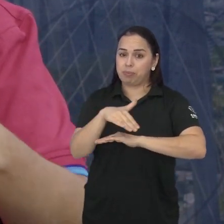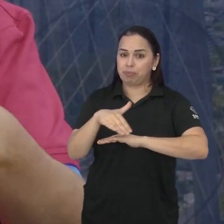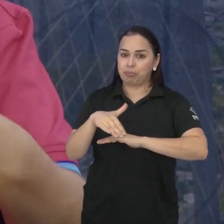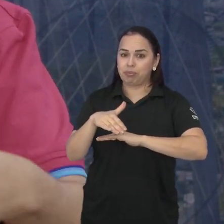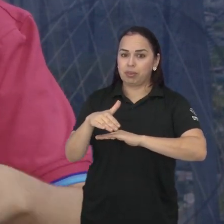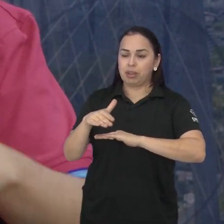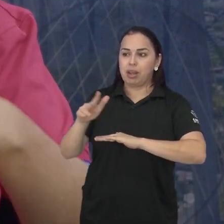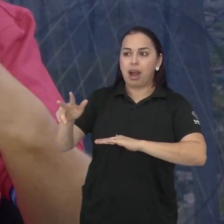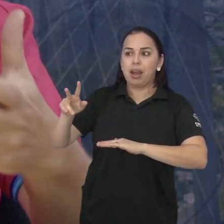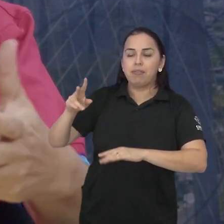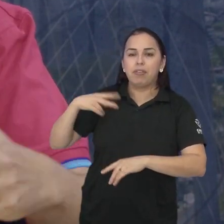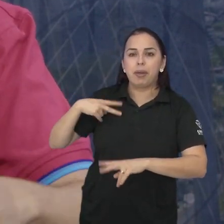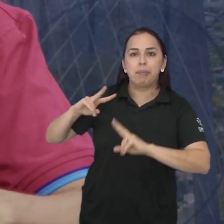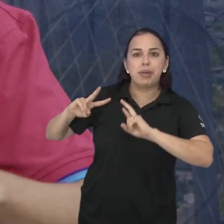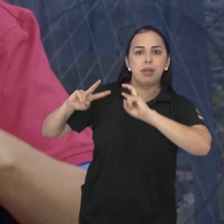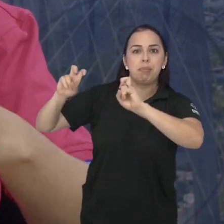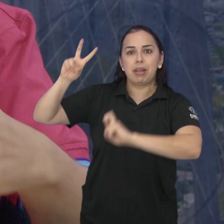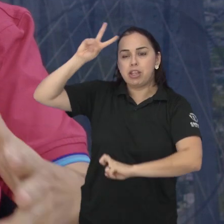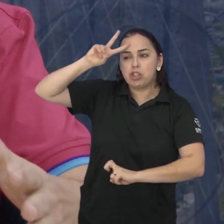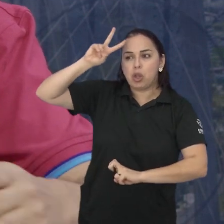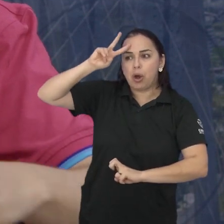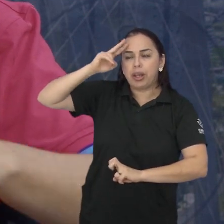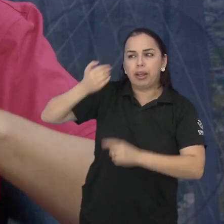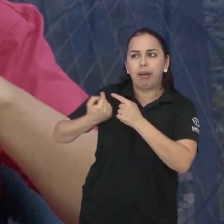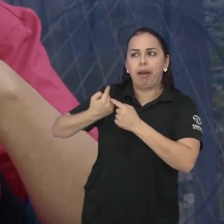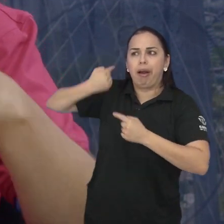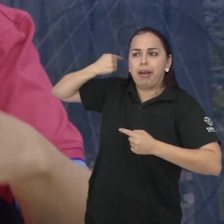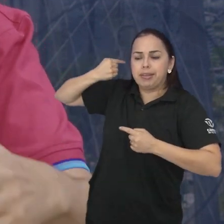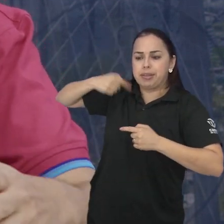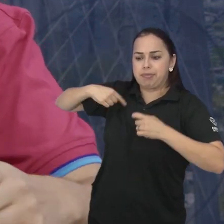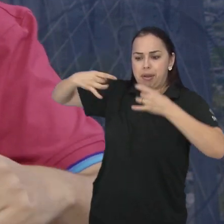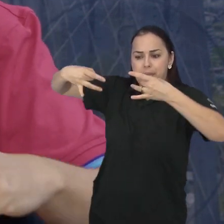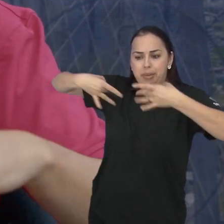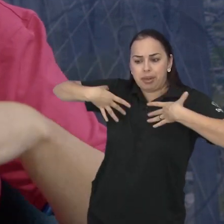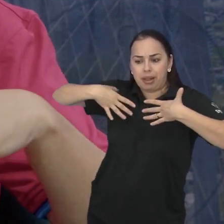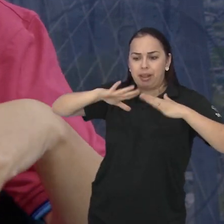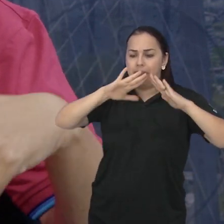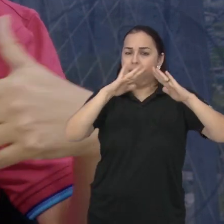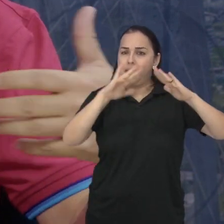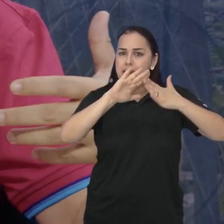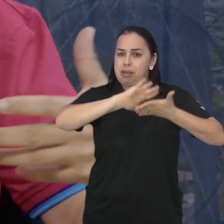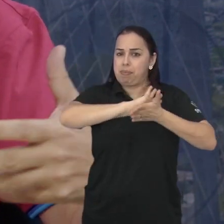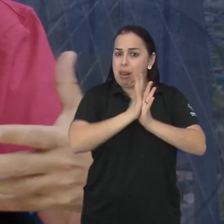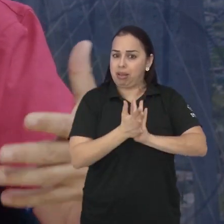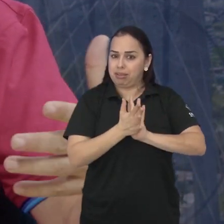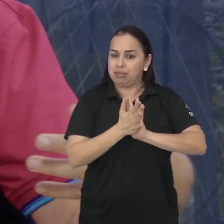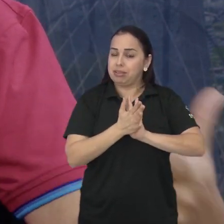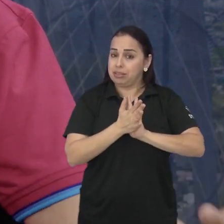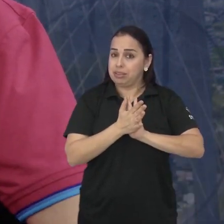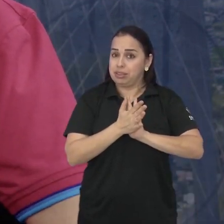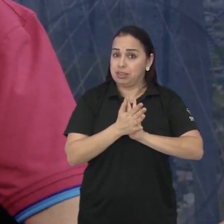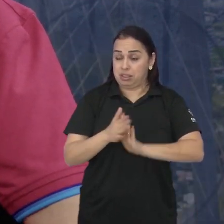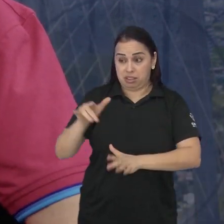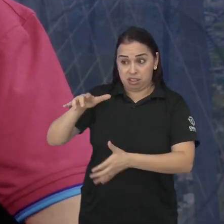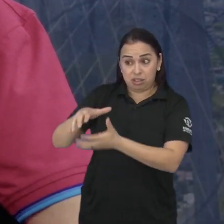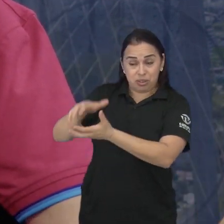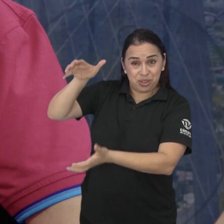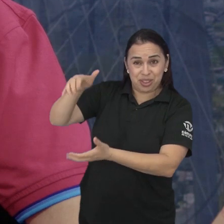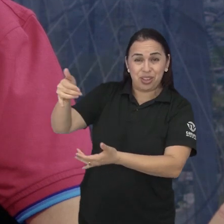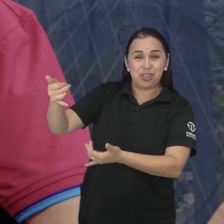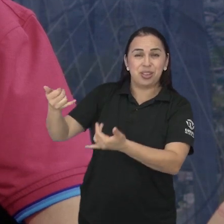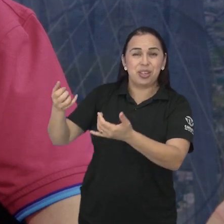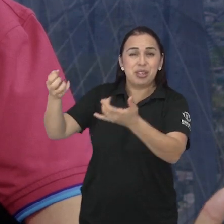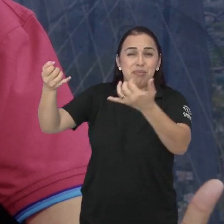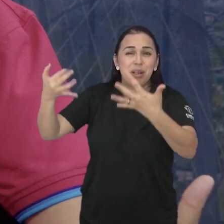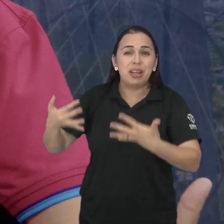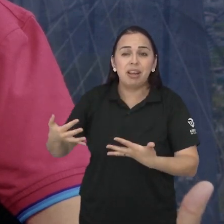foram descobrindo a história, que essa mulher foi abandonada, a casa dela foi destruída, e as pessoas mais idosas contam da história